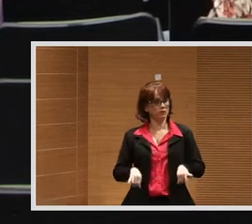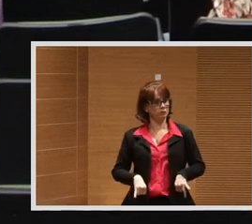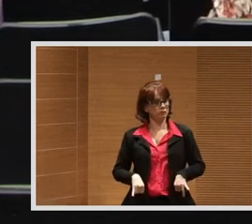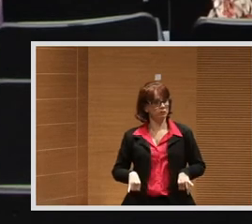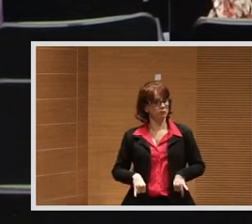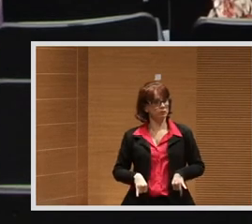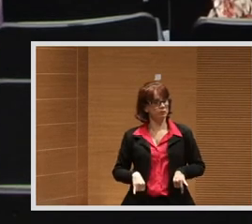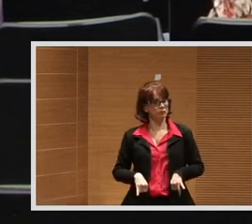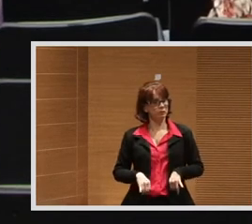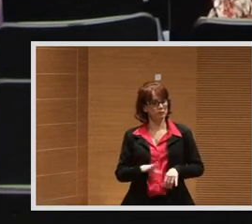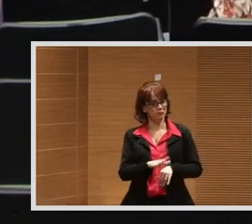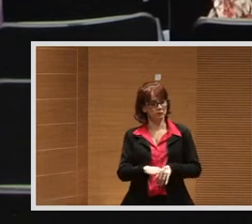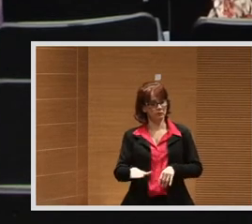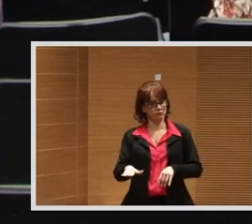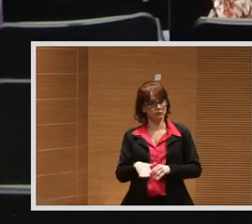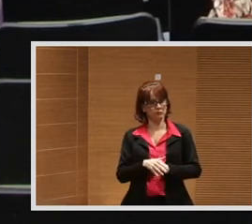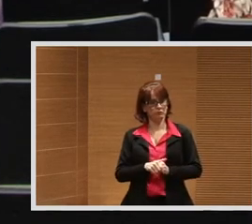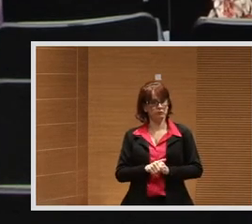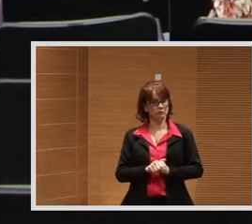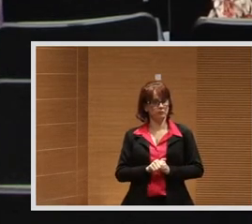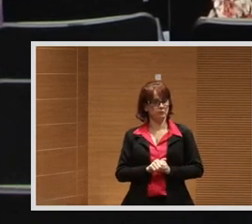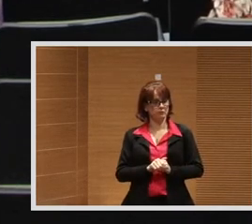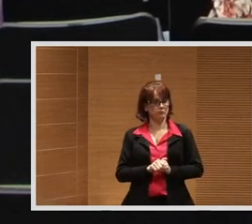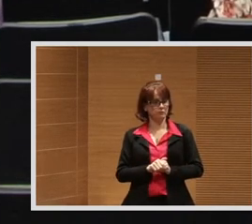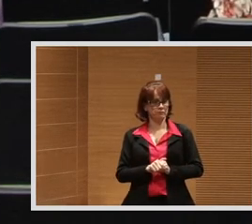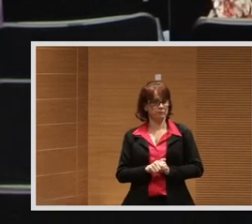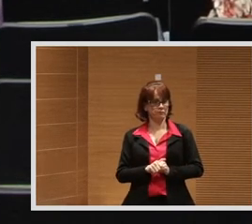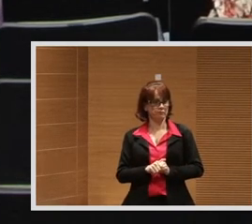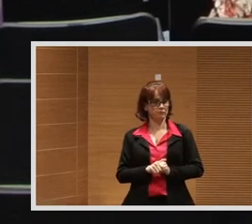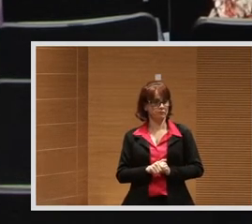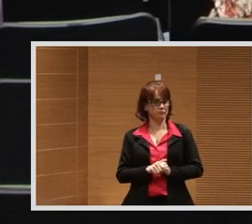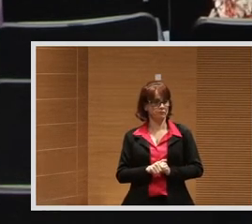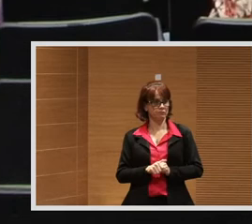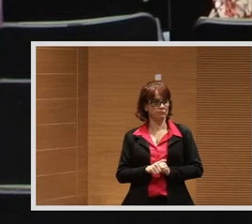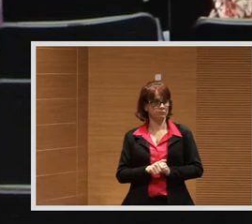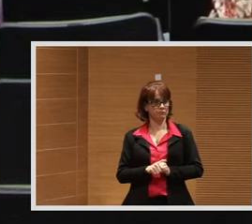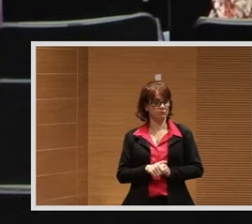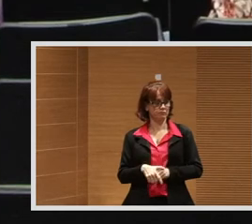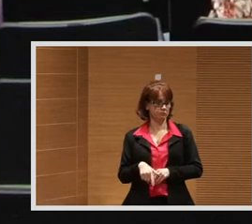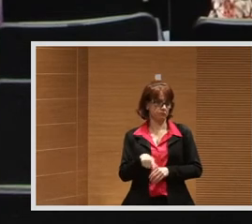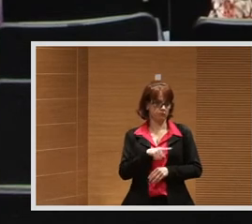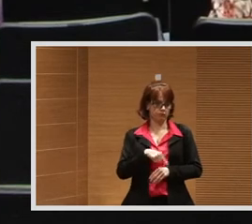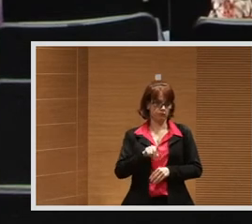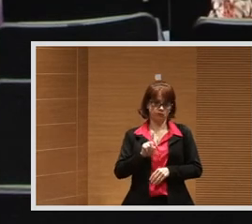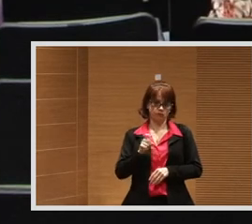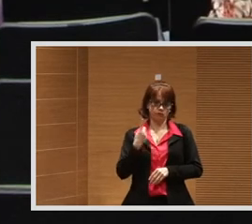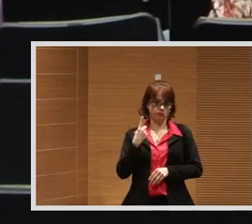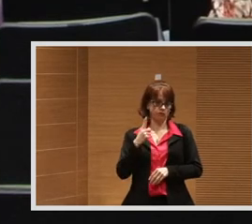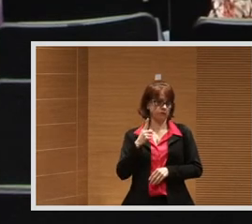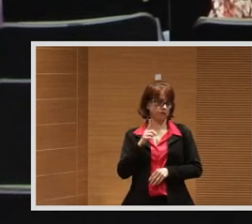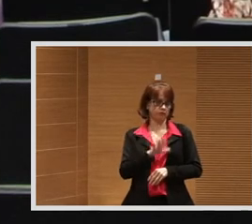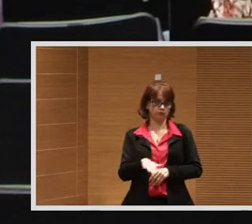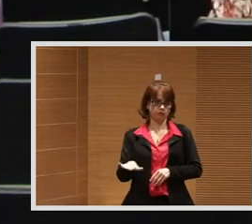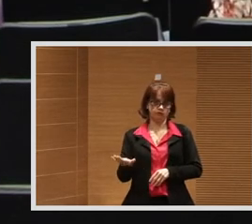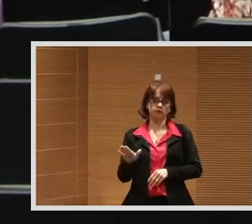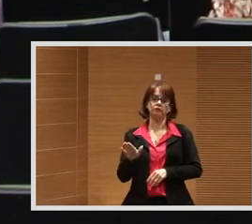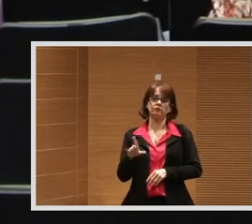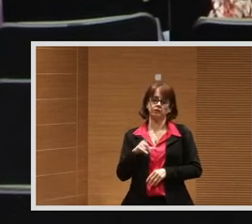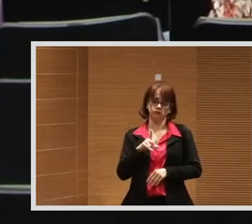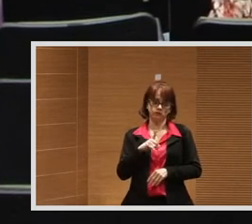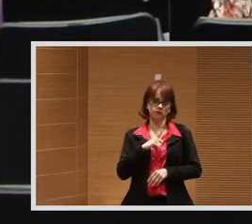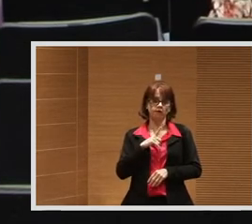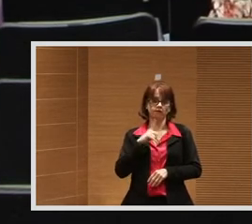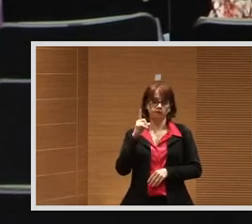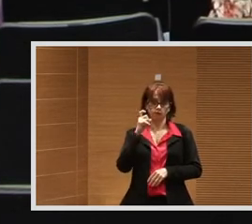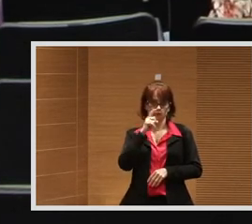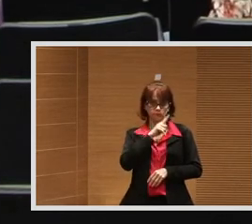né? E todos nós, como crianças, de certa maneira, tivemos nossas dificuldades em cada